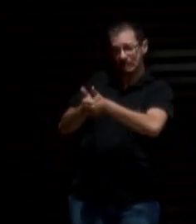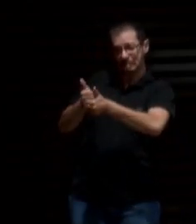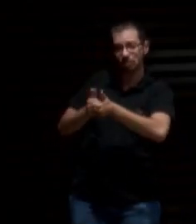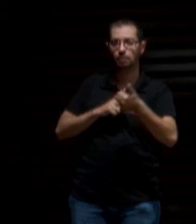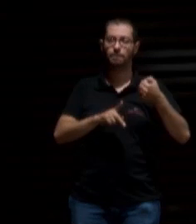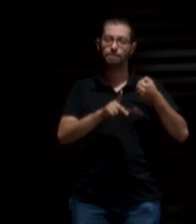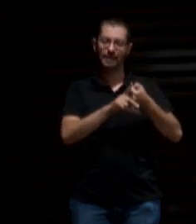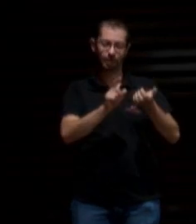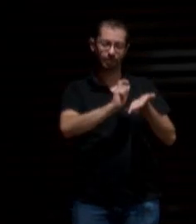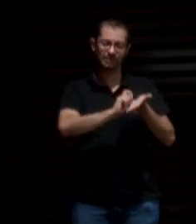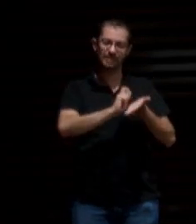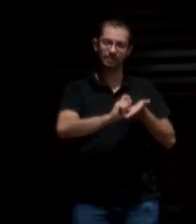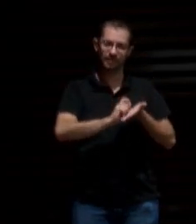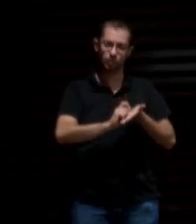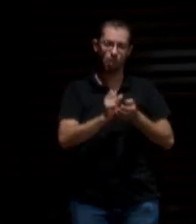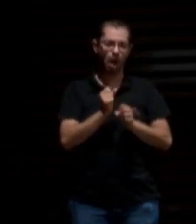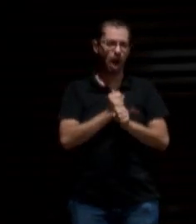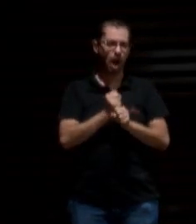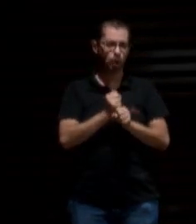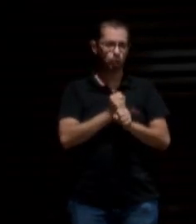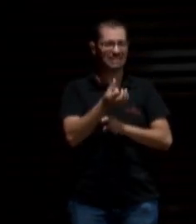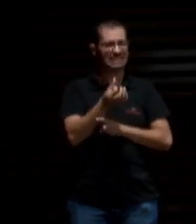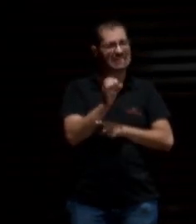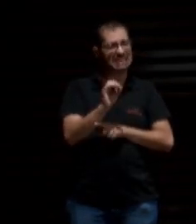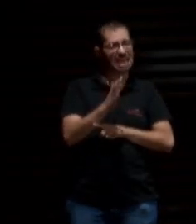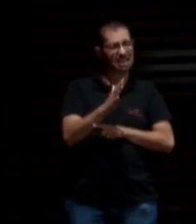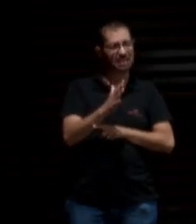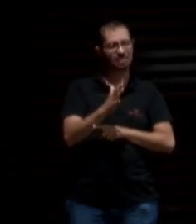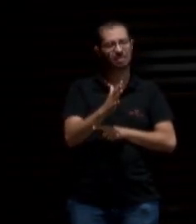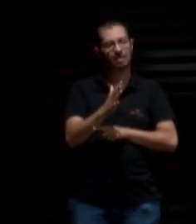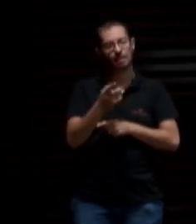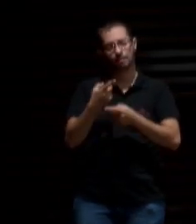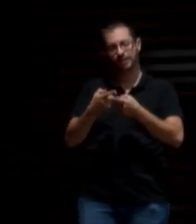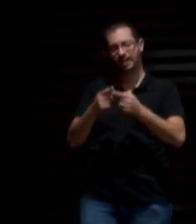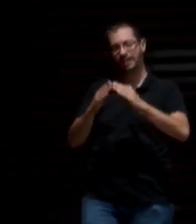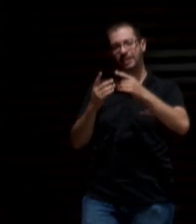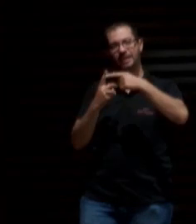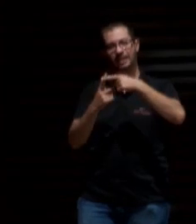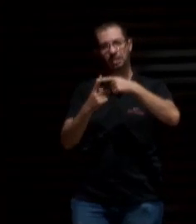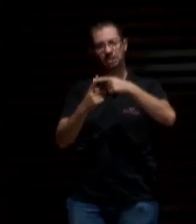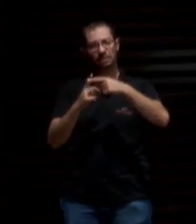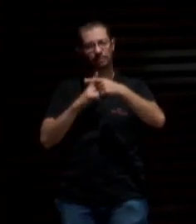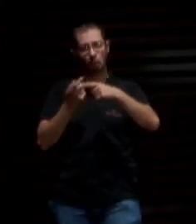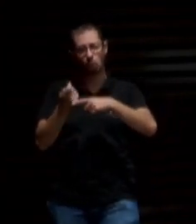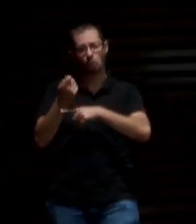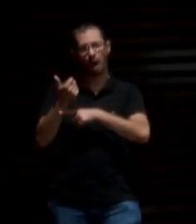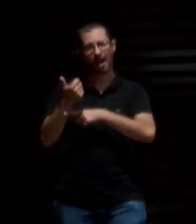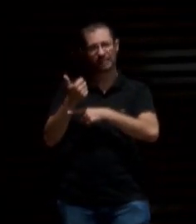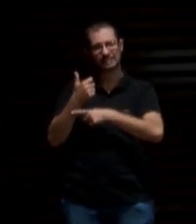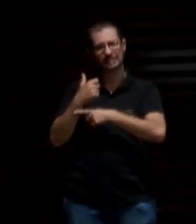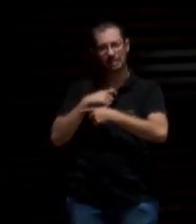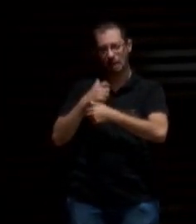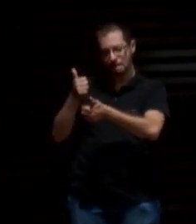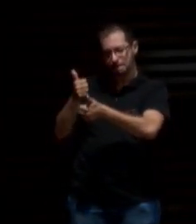pouquinho, a igreja estava prestes a sofrer a perseguição que Nero colocou. Nero tacou fogo na